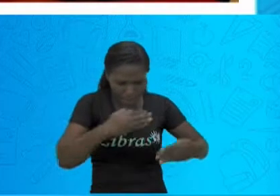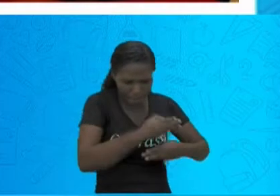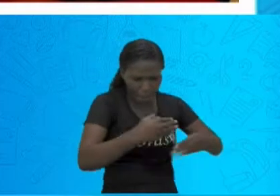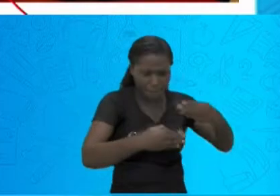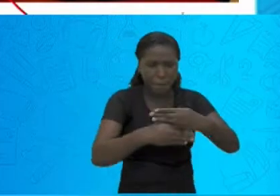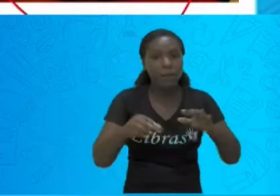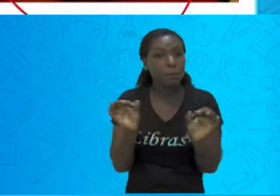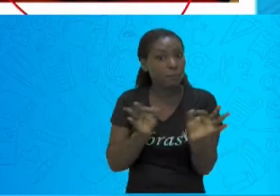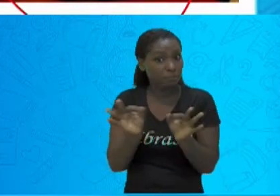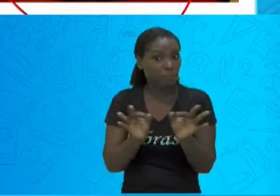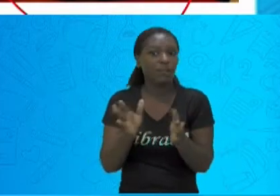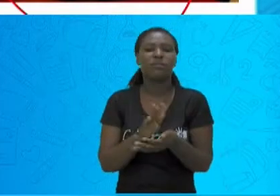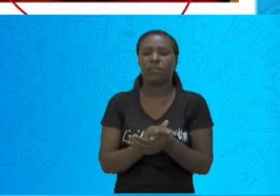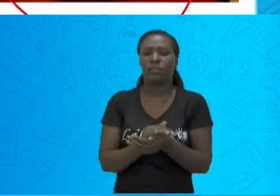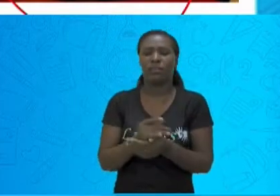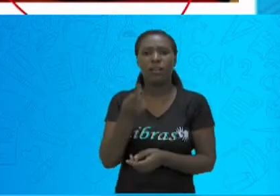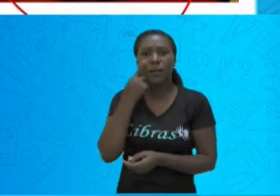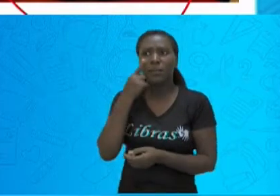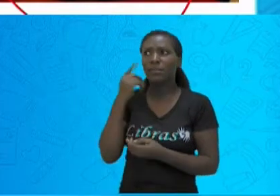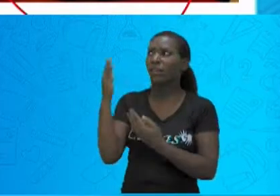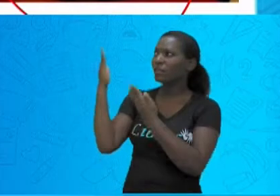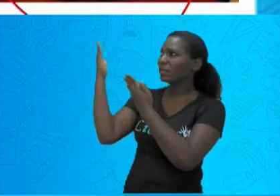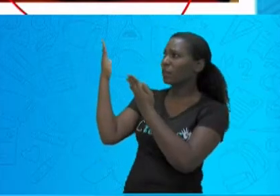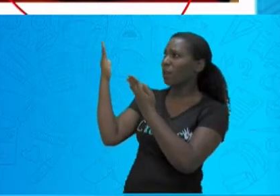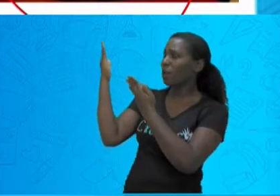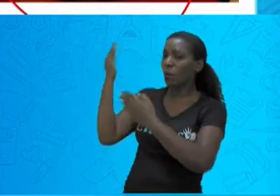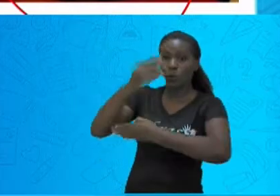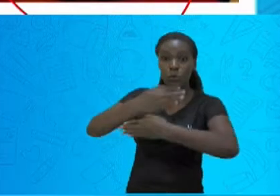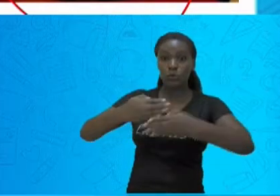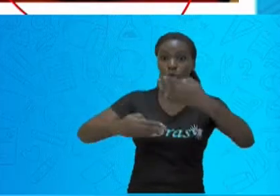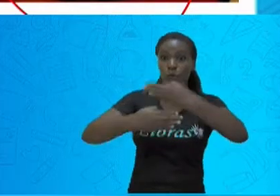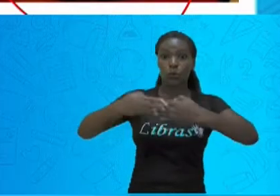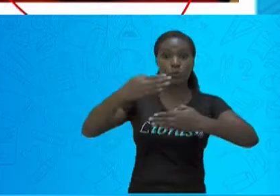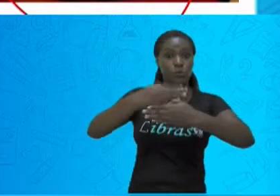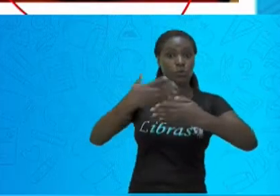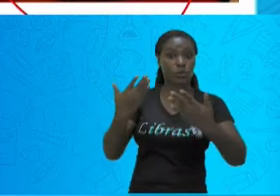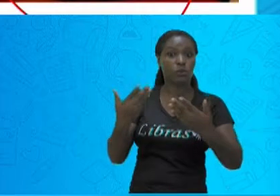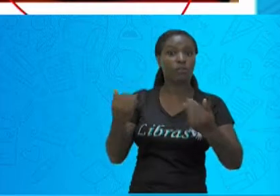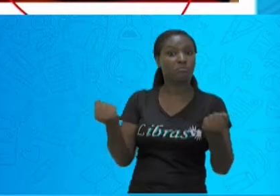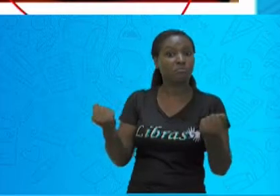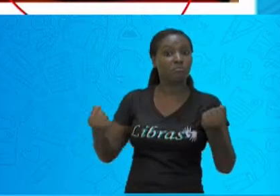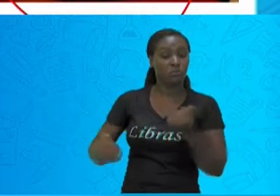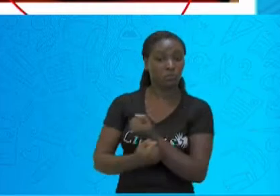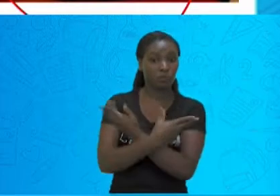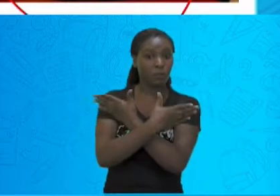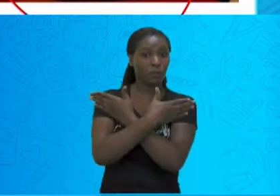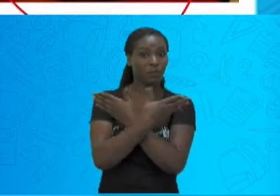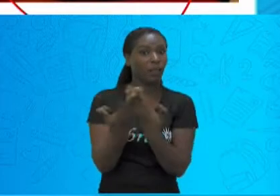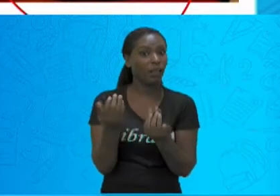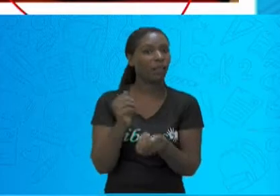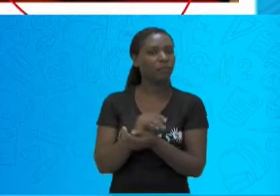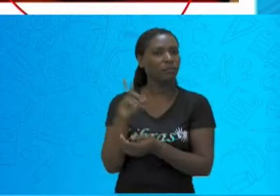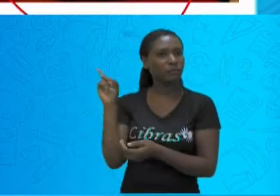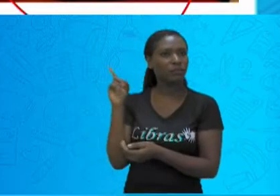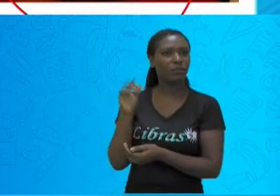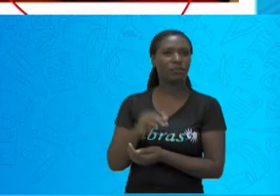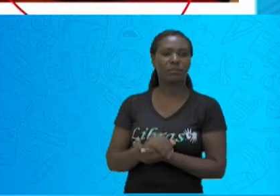zapotecas. Aqui o calendário, as cidades com as suas pirâmides, templos e aqui seu